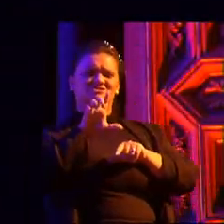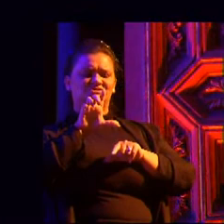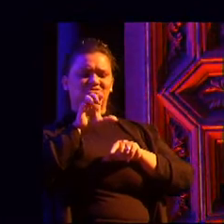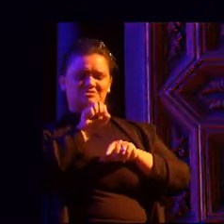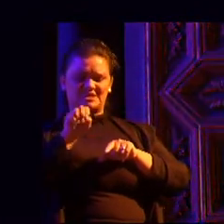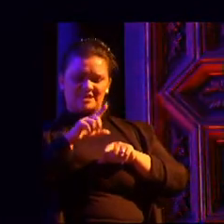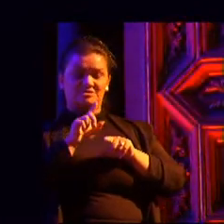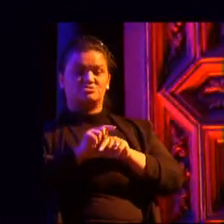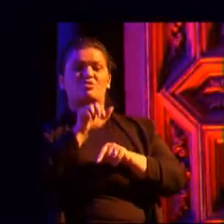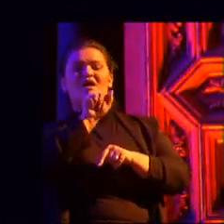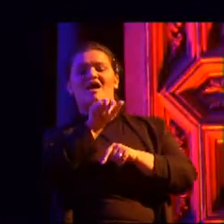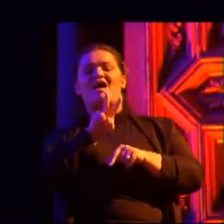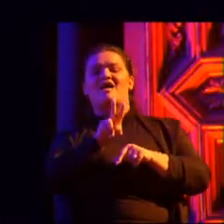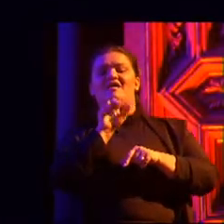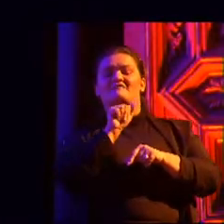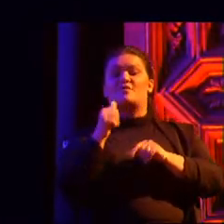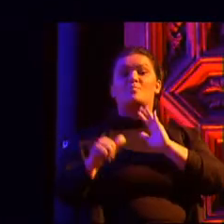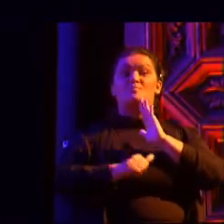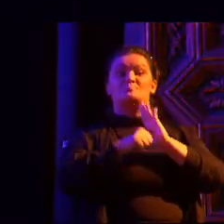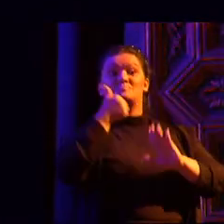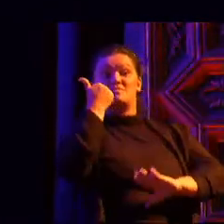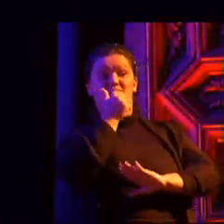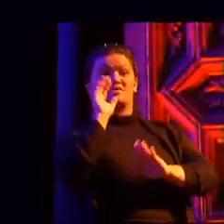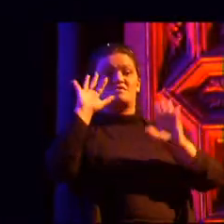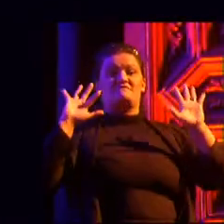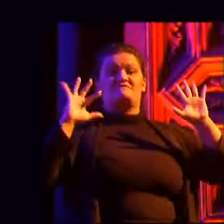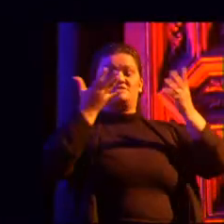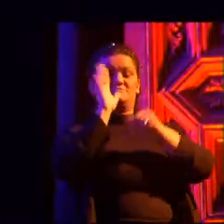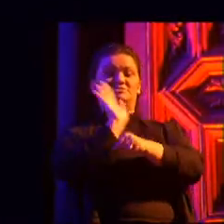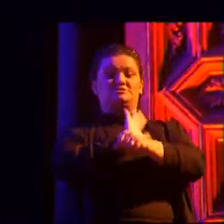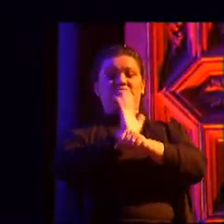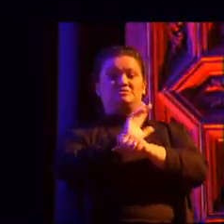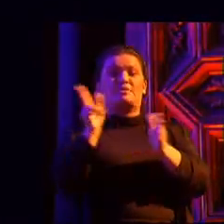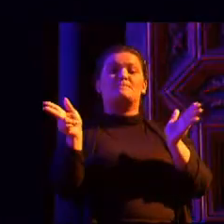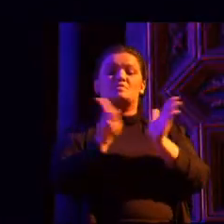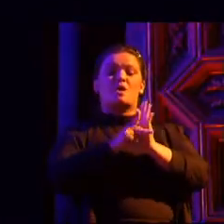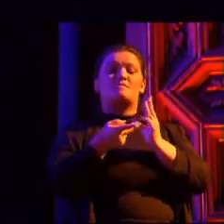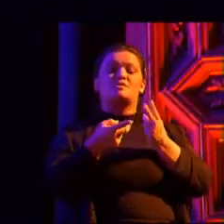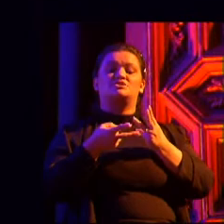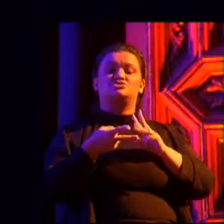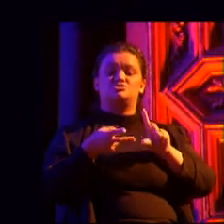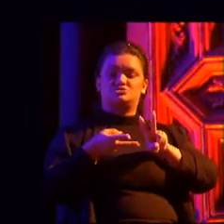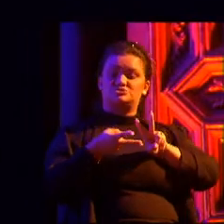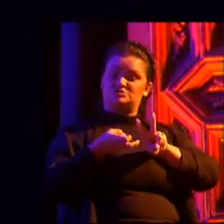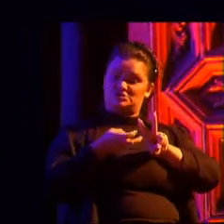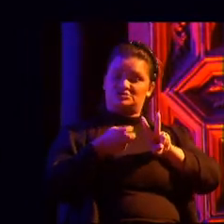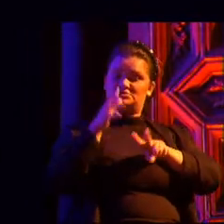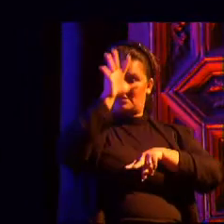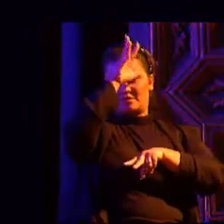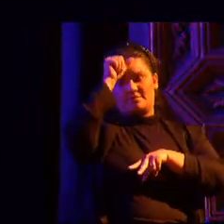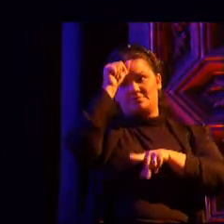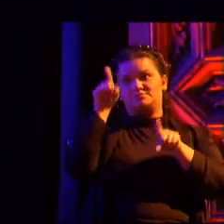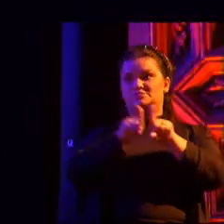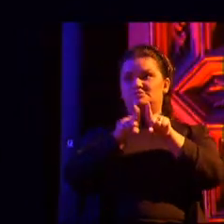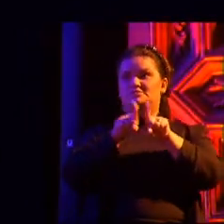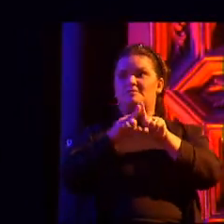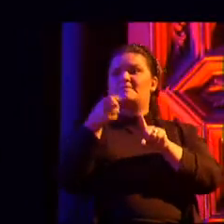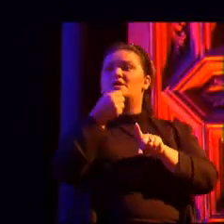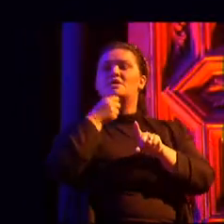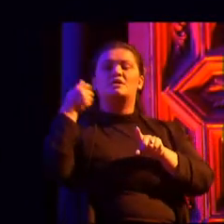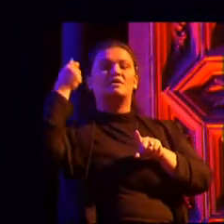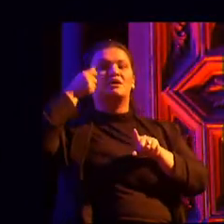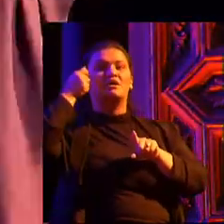do AVA, primeiro festival internacional de cinema indígena da Amazônia. E Adriano Barroso, ator, roteirista